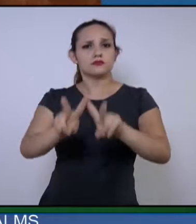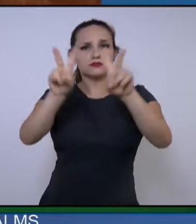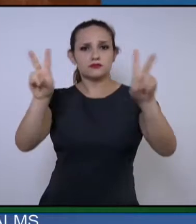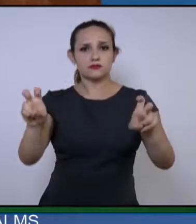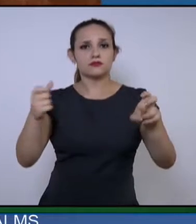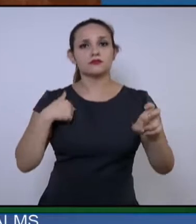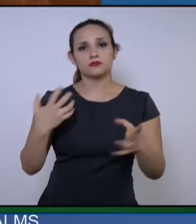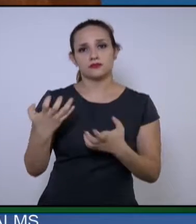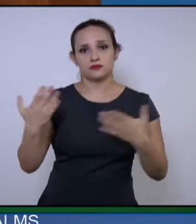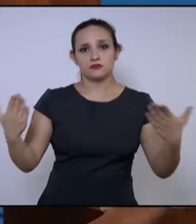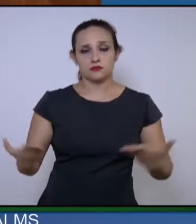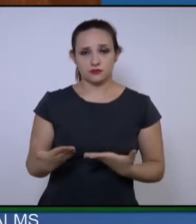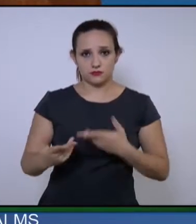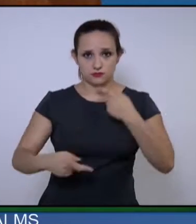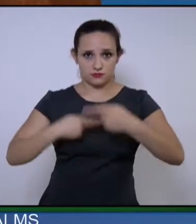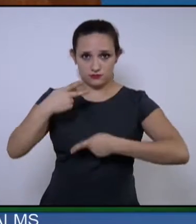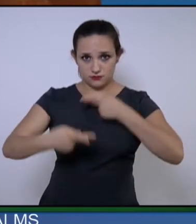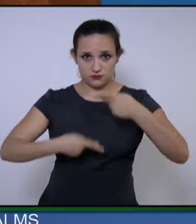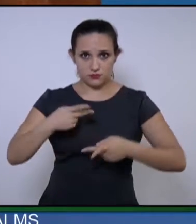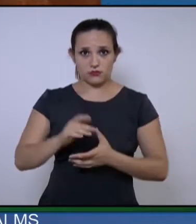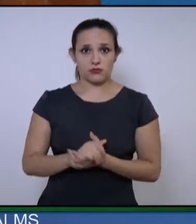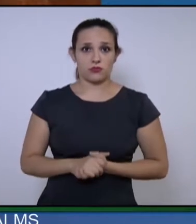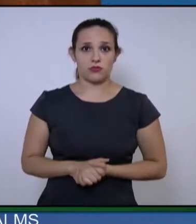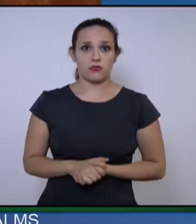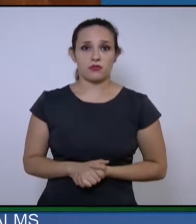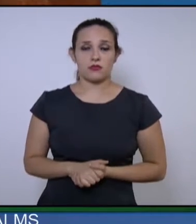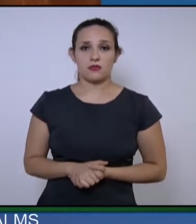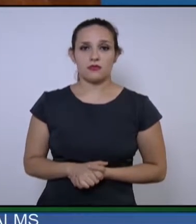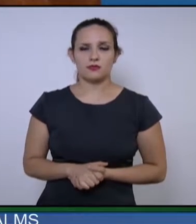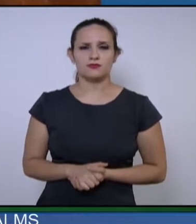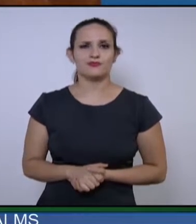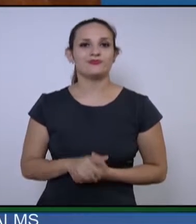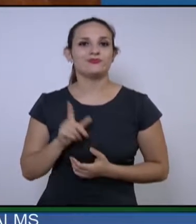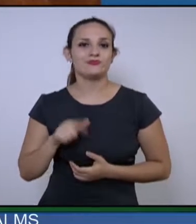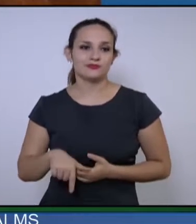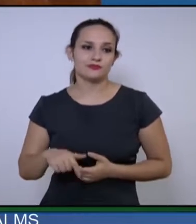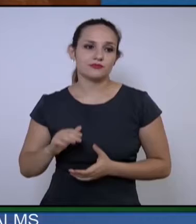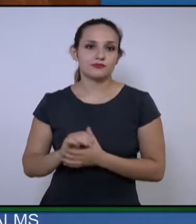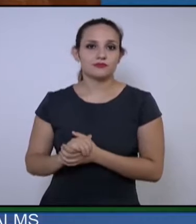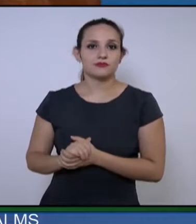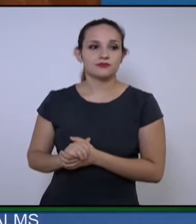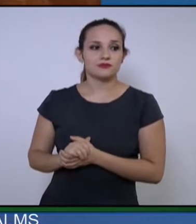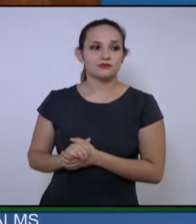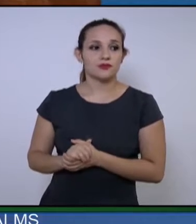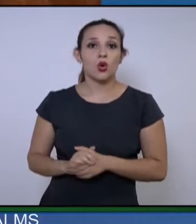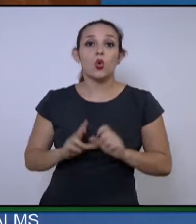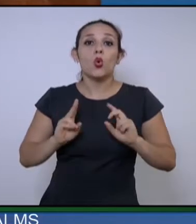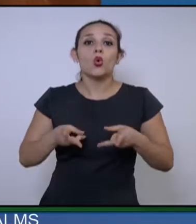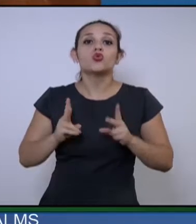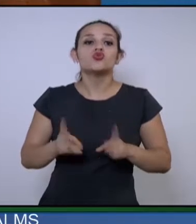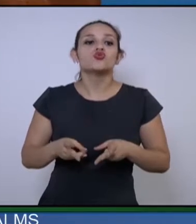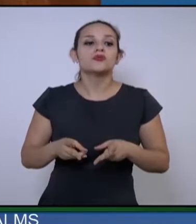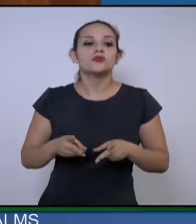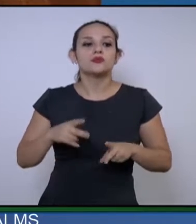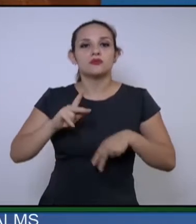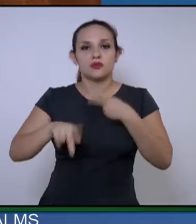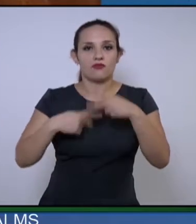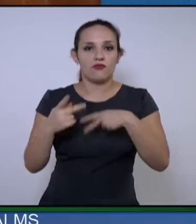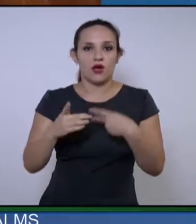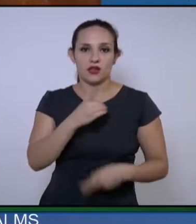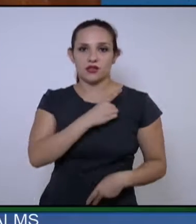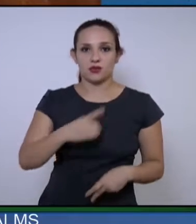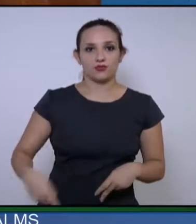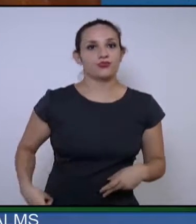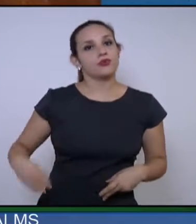eu trago a essa tribuna é uma sequência da fala do